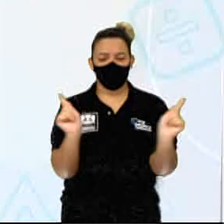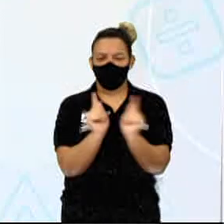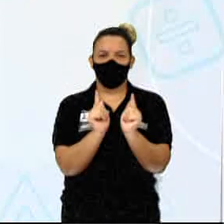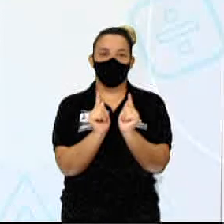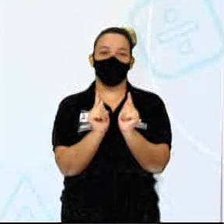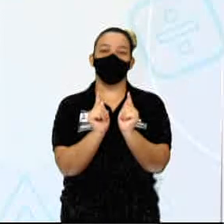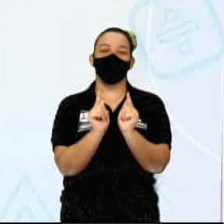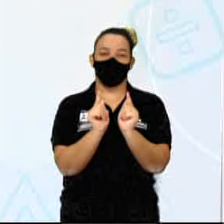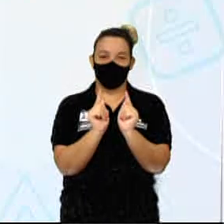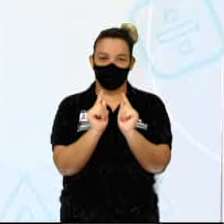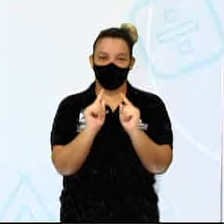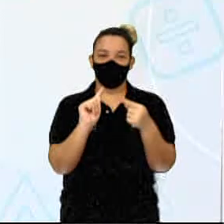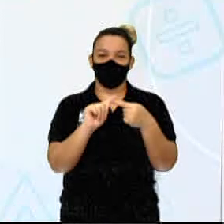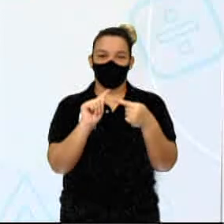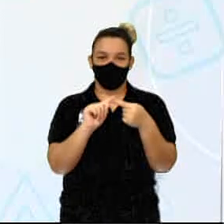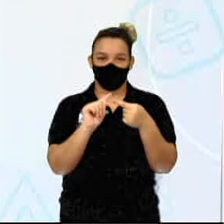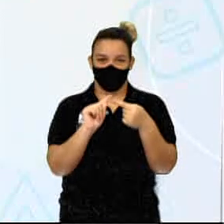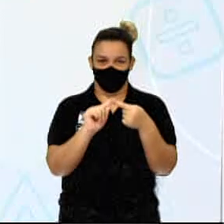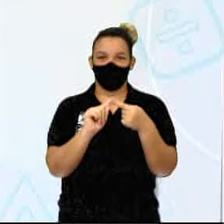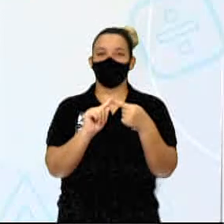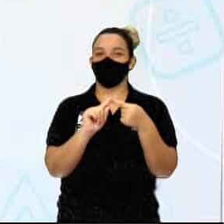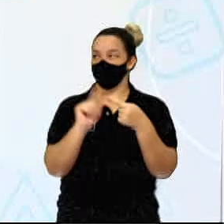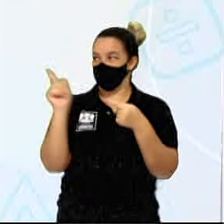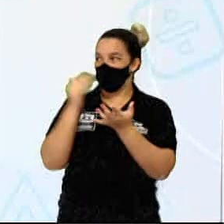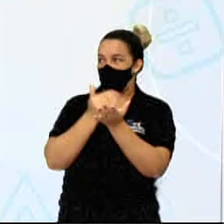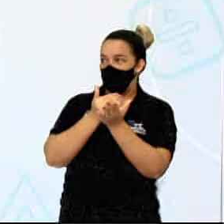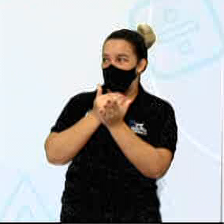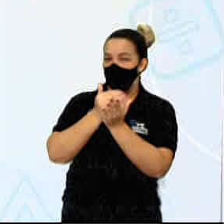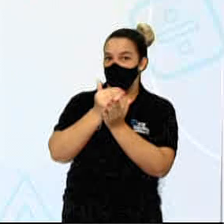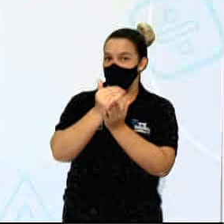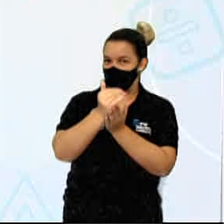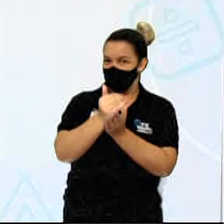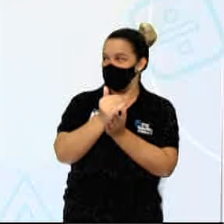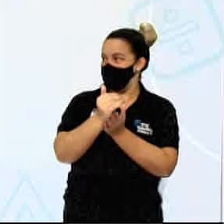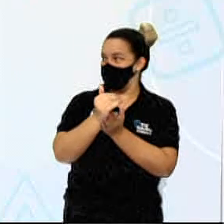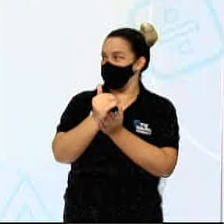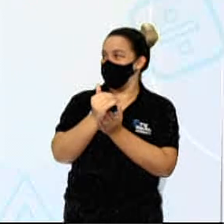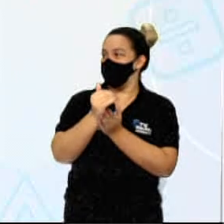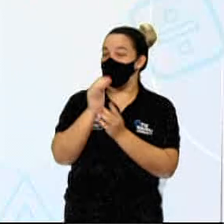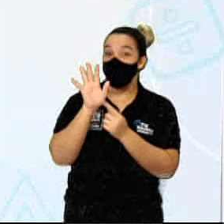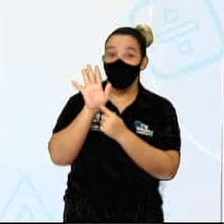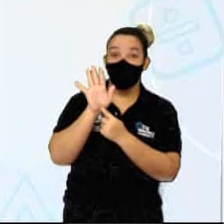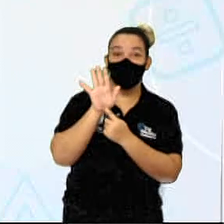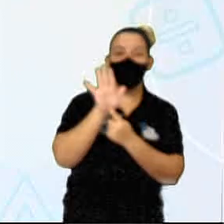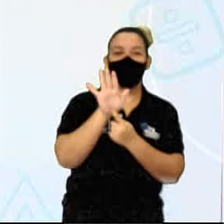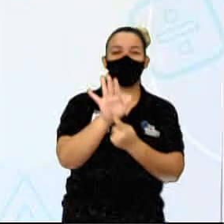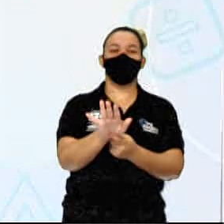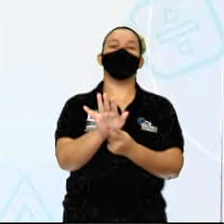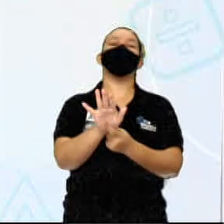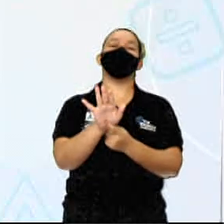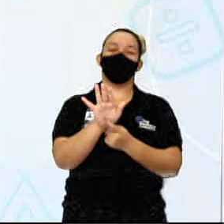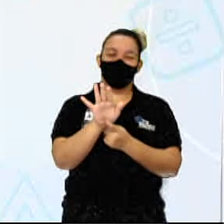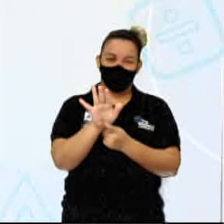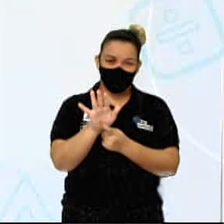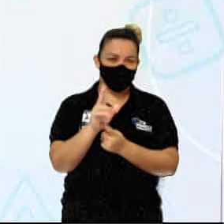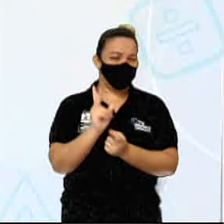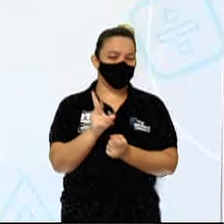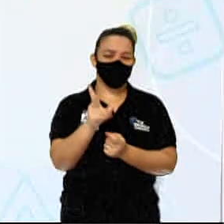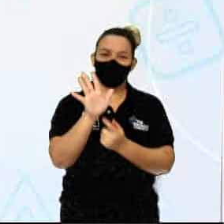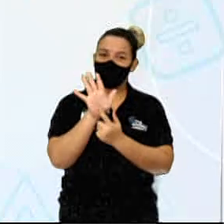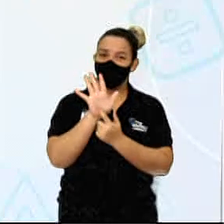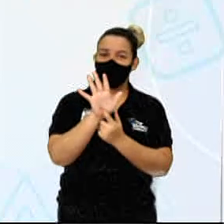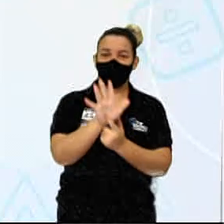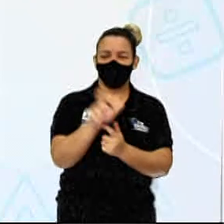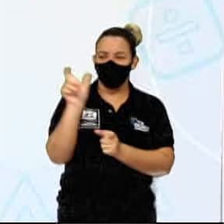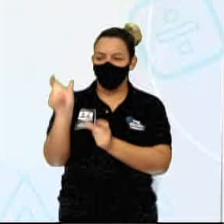o parágrafo de introdução, ele vai ser o primeiro parágrafo e é onde nós vamos ter as apresentações dos personagens